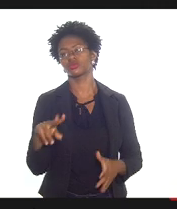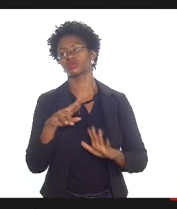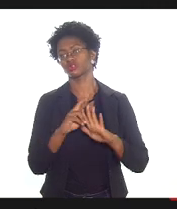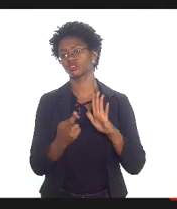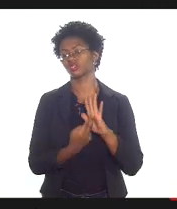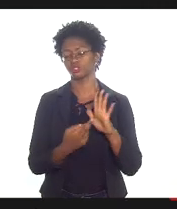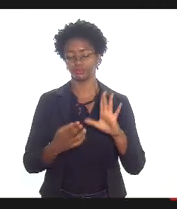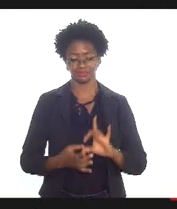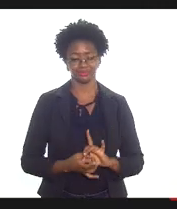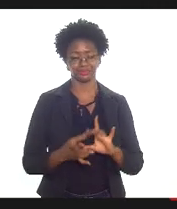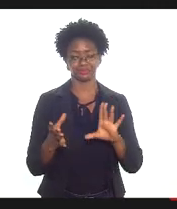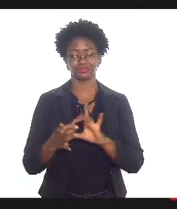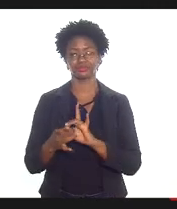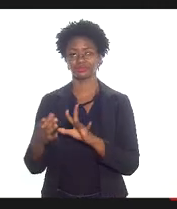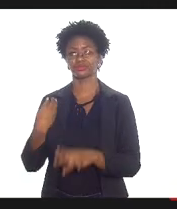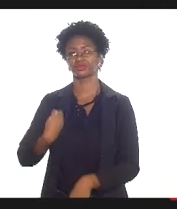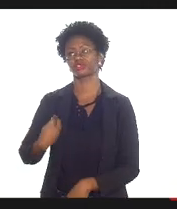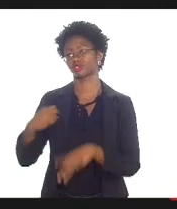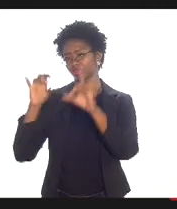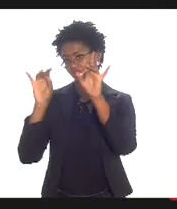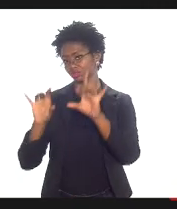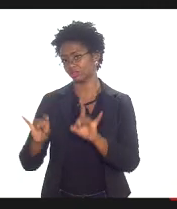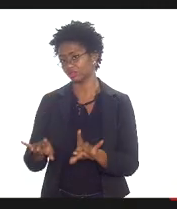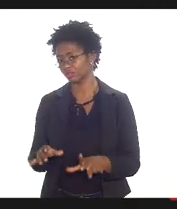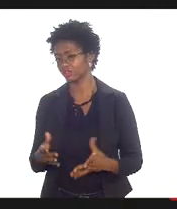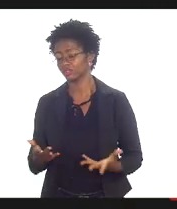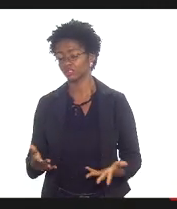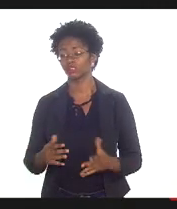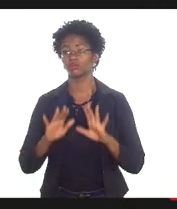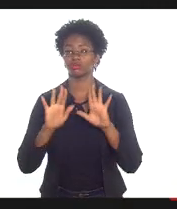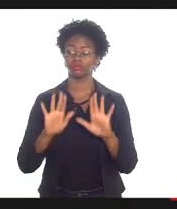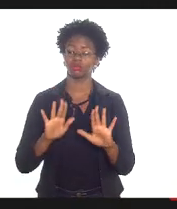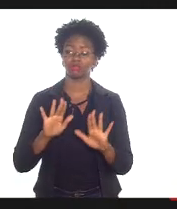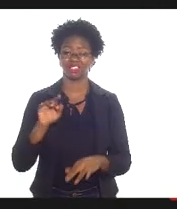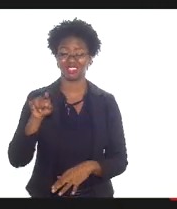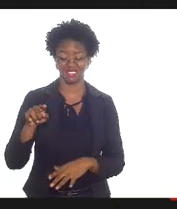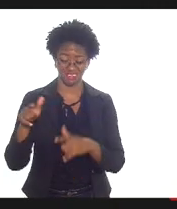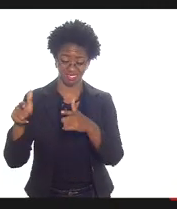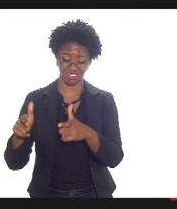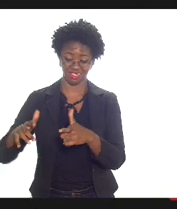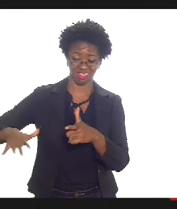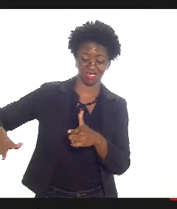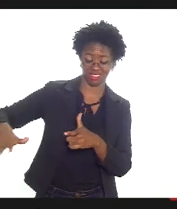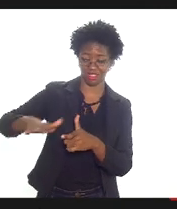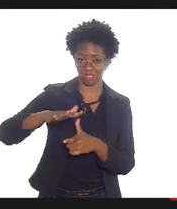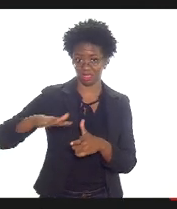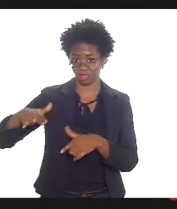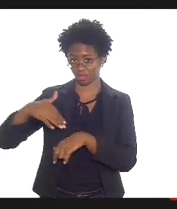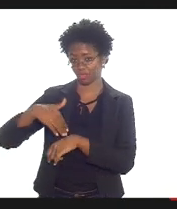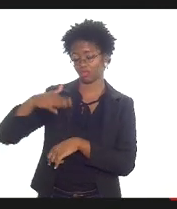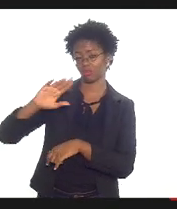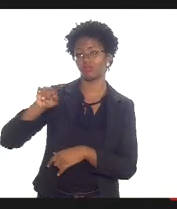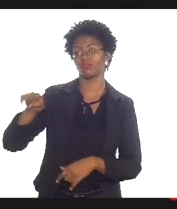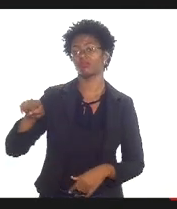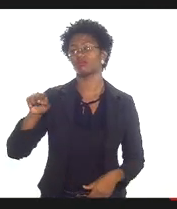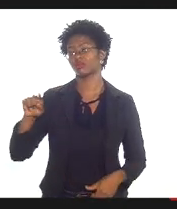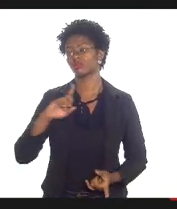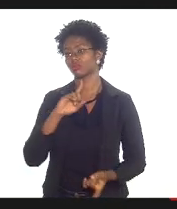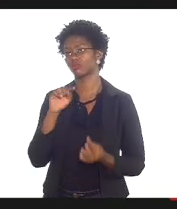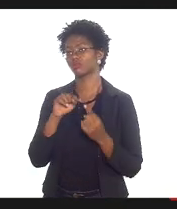não pagarão participação especial. Mas esse campo aqui, mais adiante, no que diz respeito